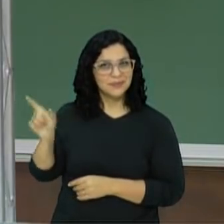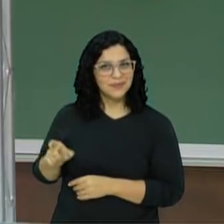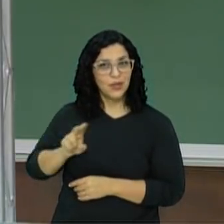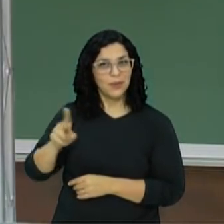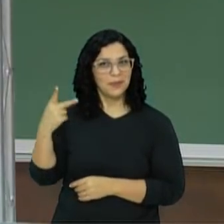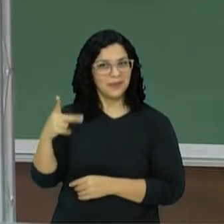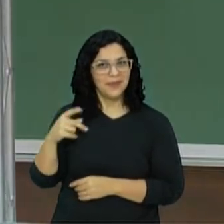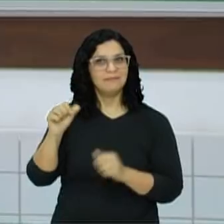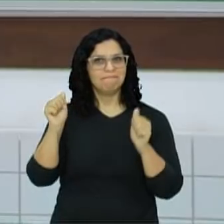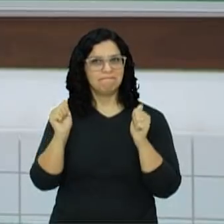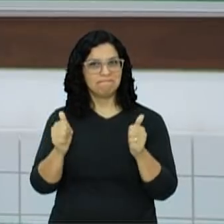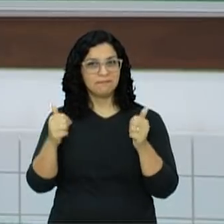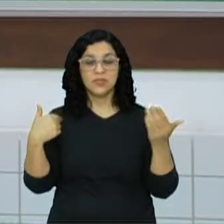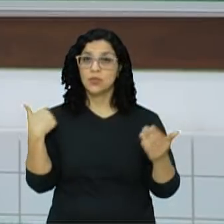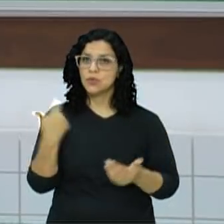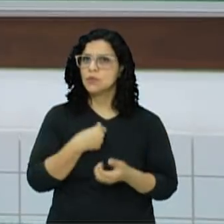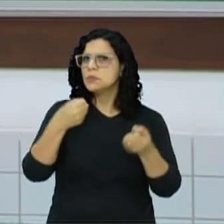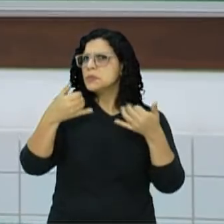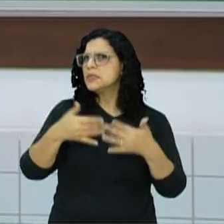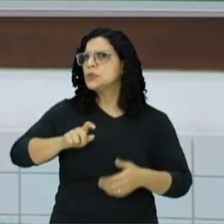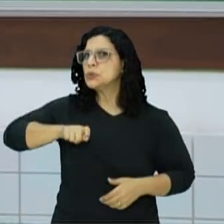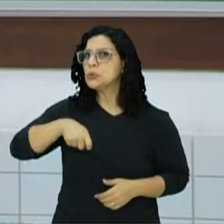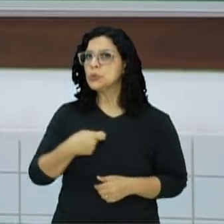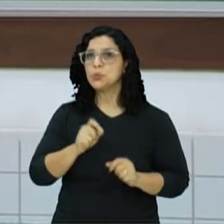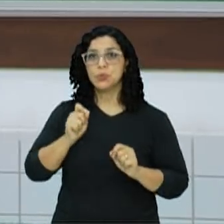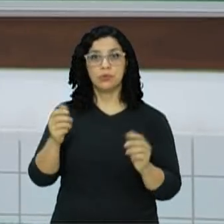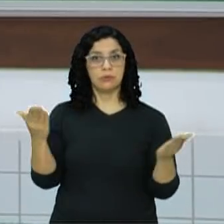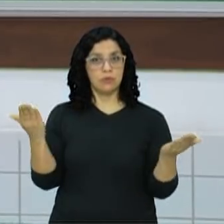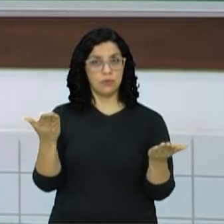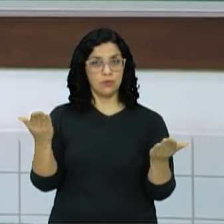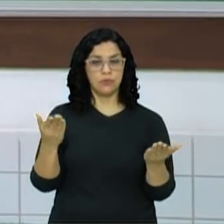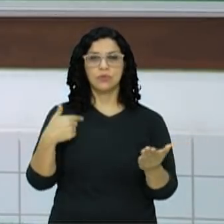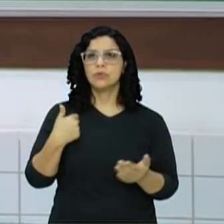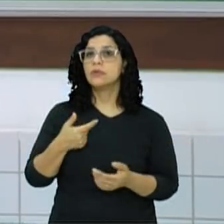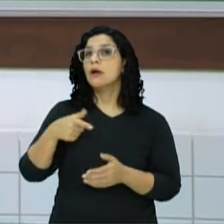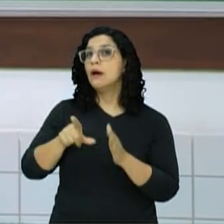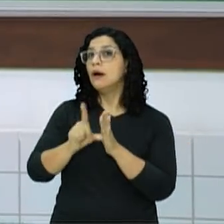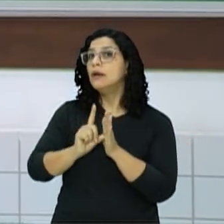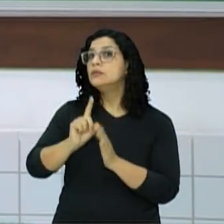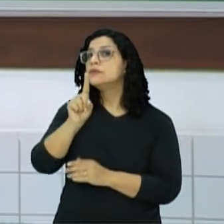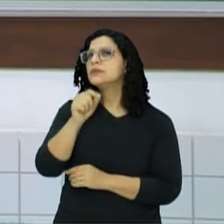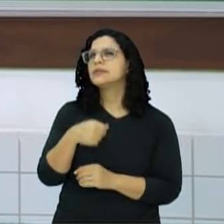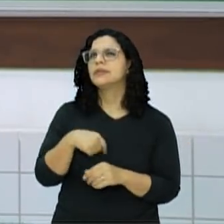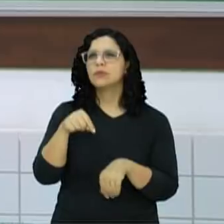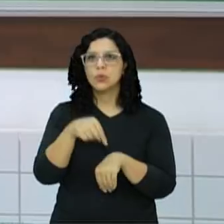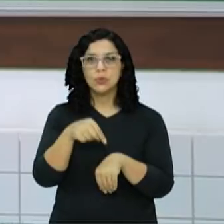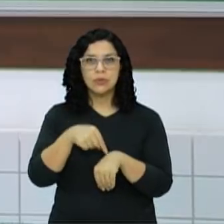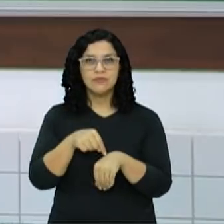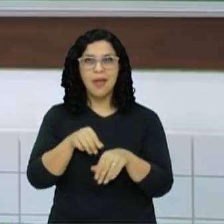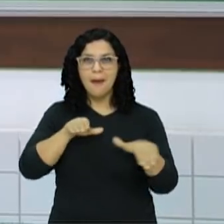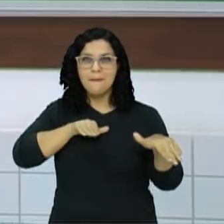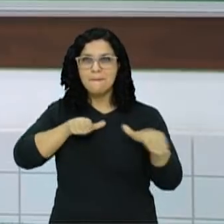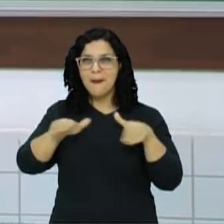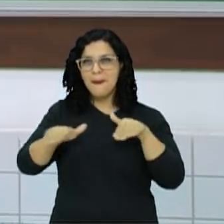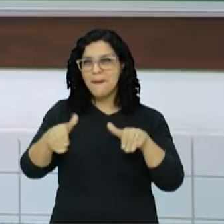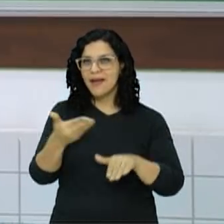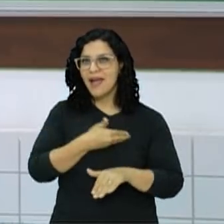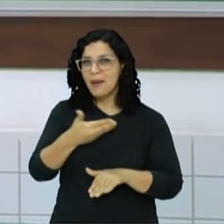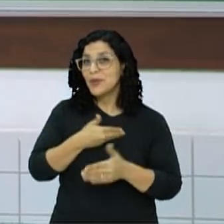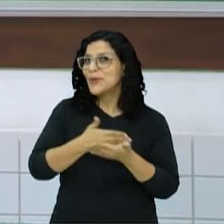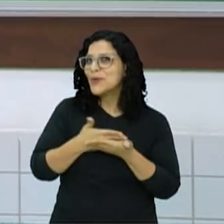FHC. Muito bem! Então vamos falar sobre isso na aula de hoje. Mas antes, tô te dando aquele tempinho para avisar todo mundo